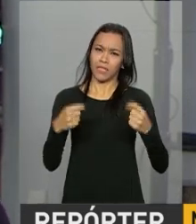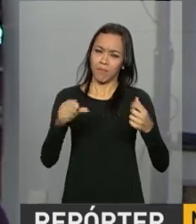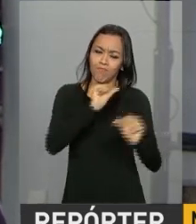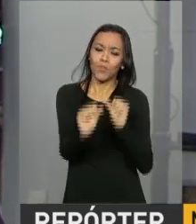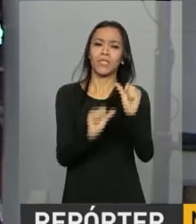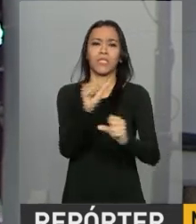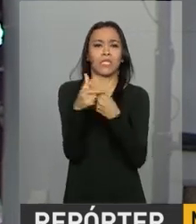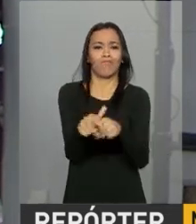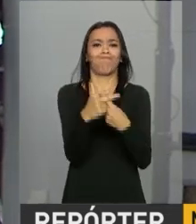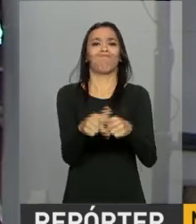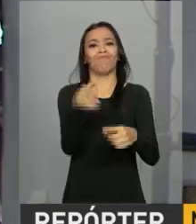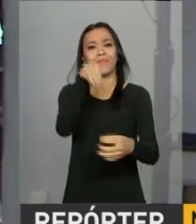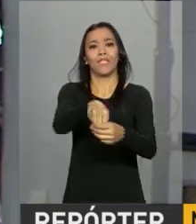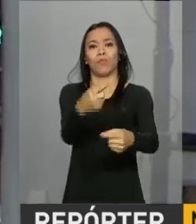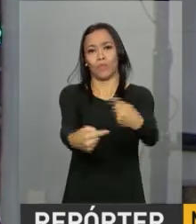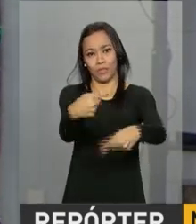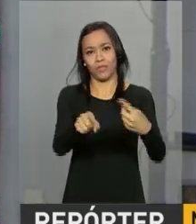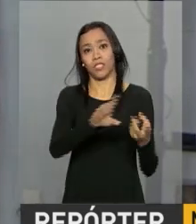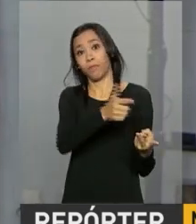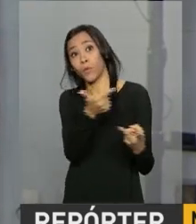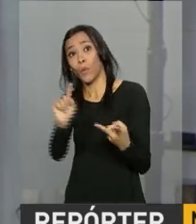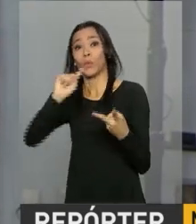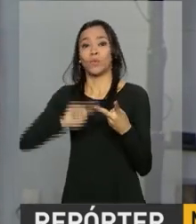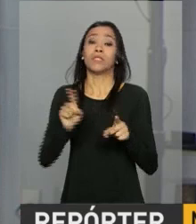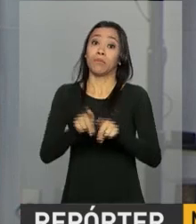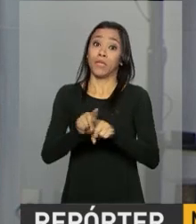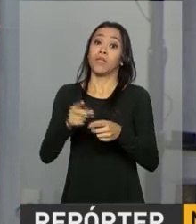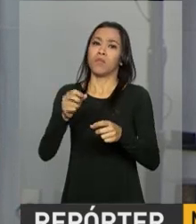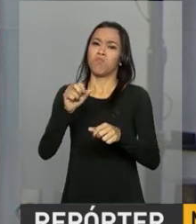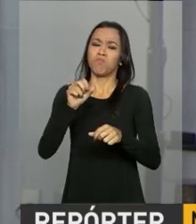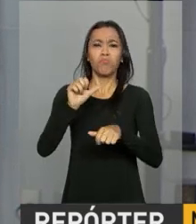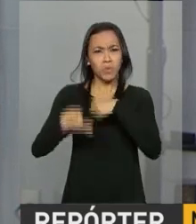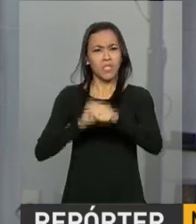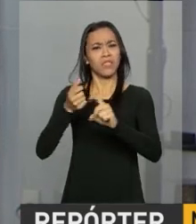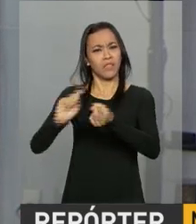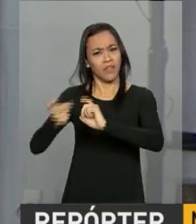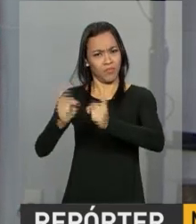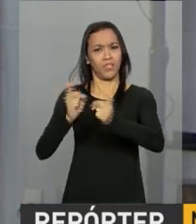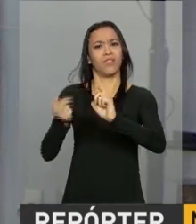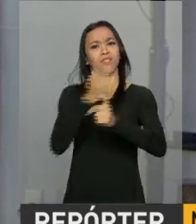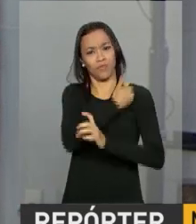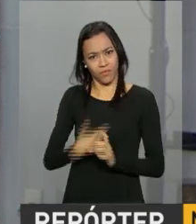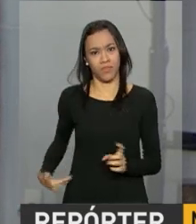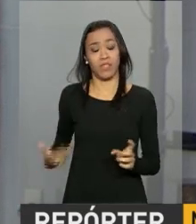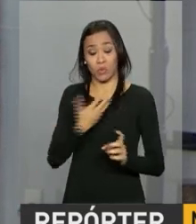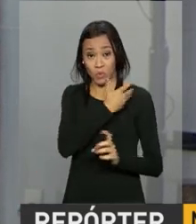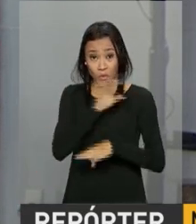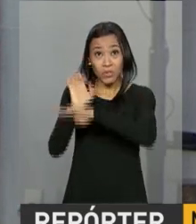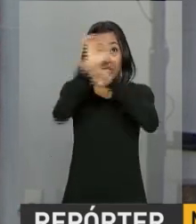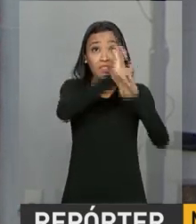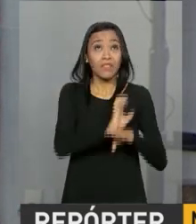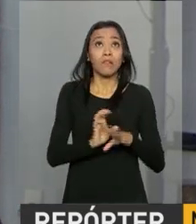política evidentemente também nós temos que fazer uma reforma de estado nós entendemos que o Estado está pesado demais um estado desse